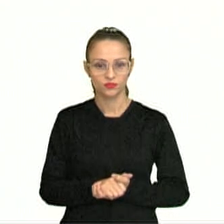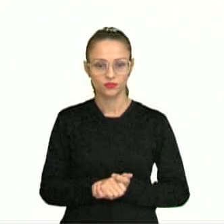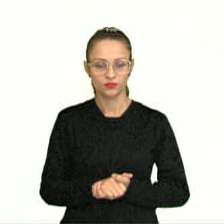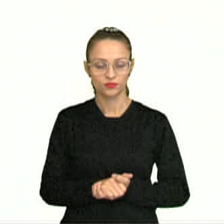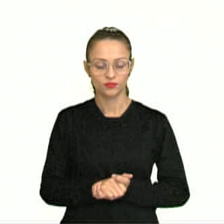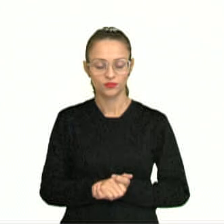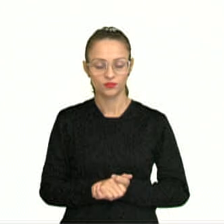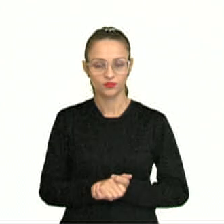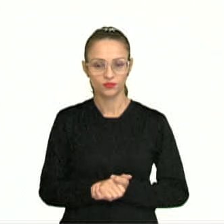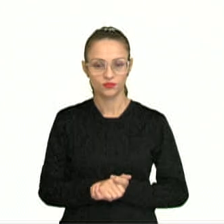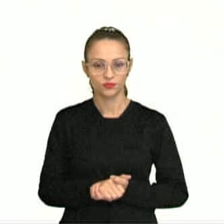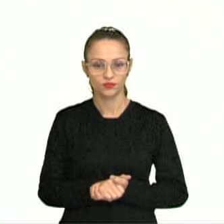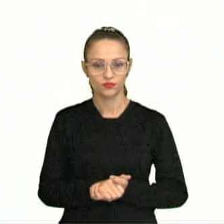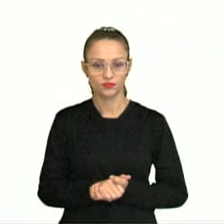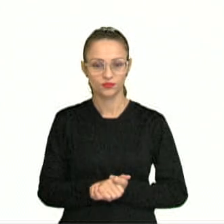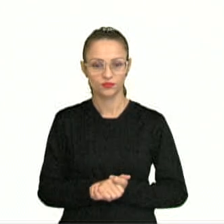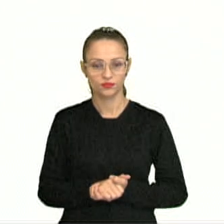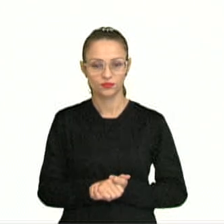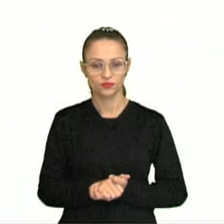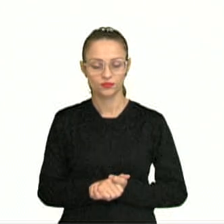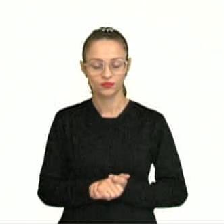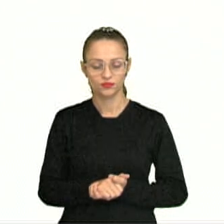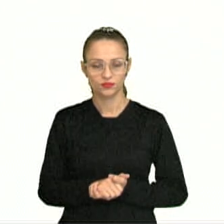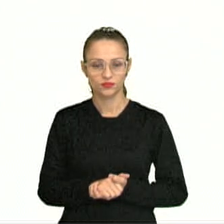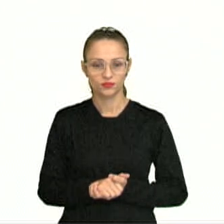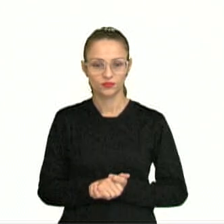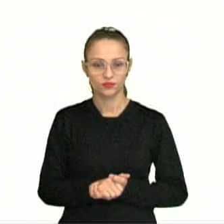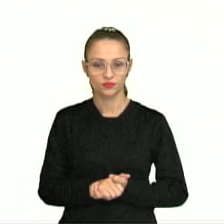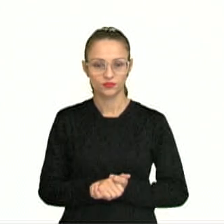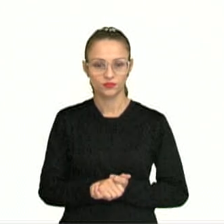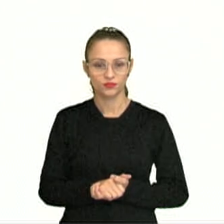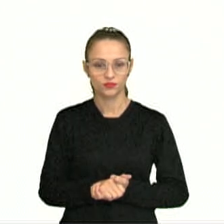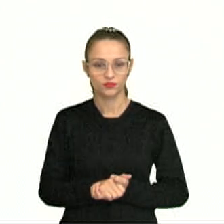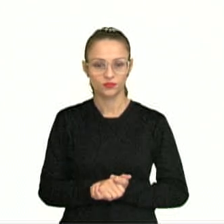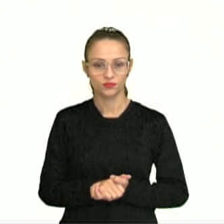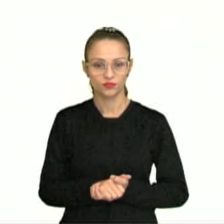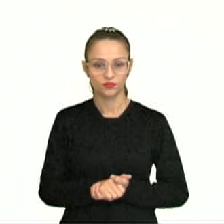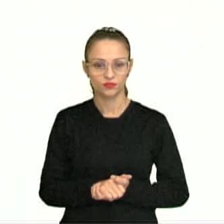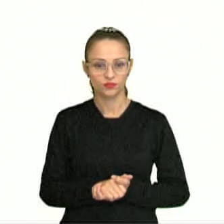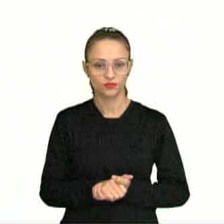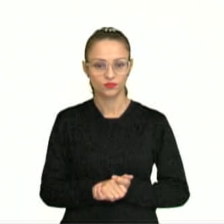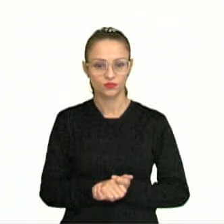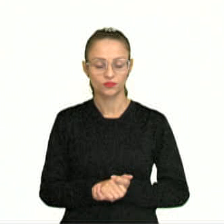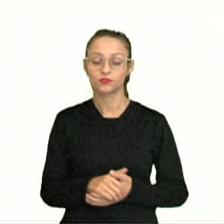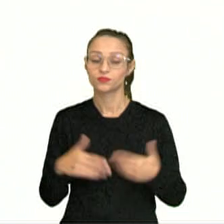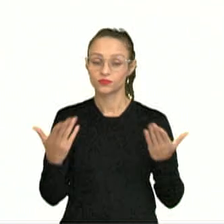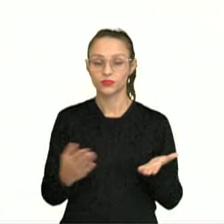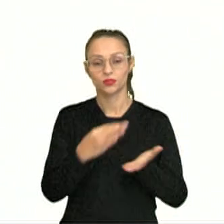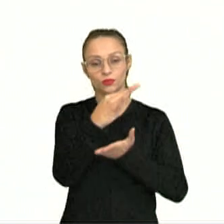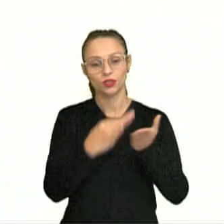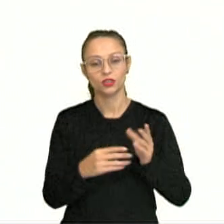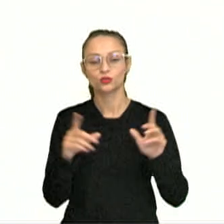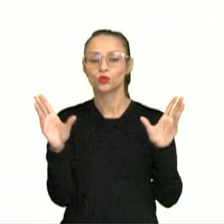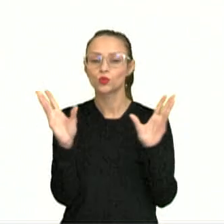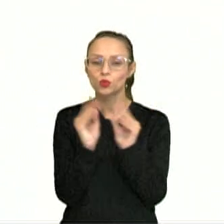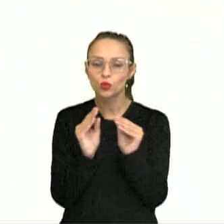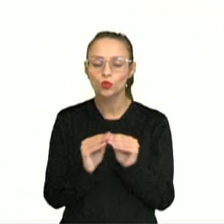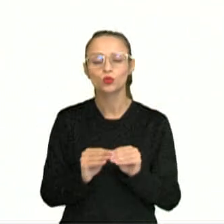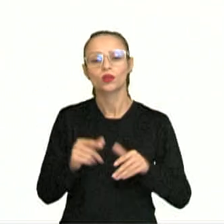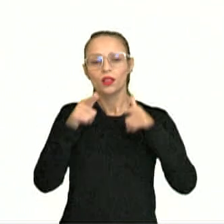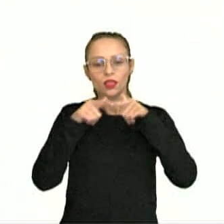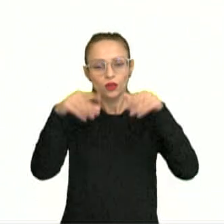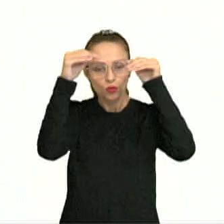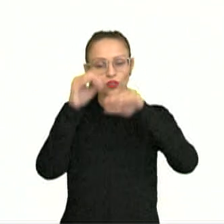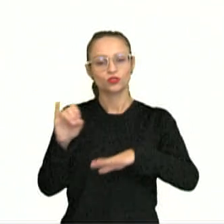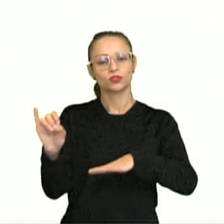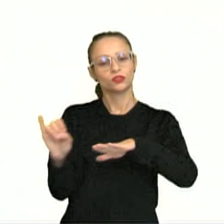personaje no está vestido adequadamente para o público. Então o texto é curto, a linguagem é informal,